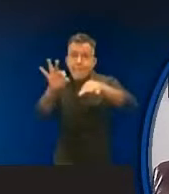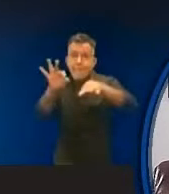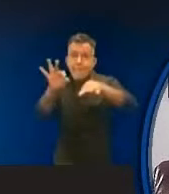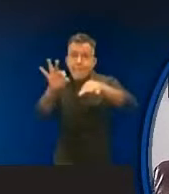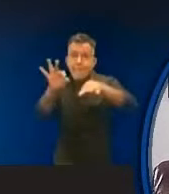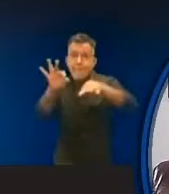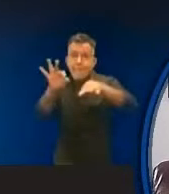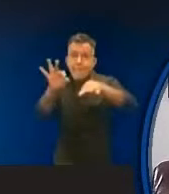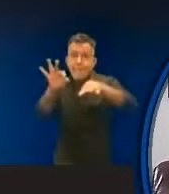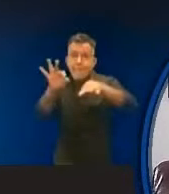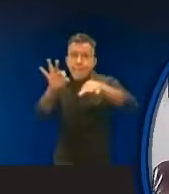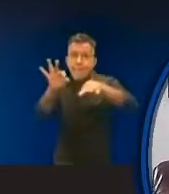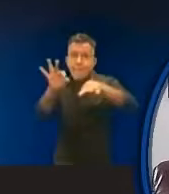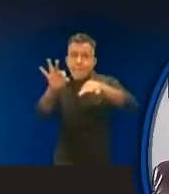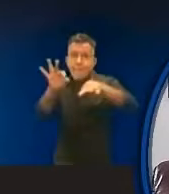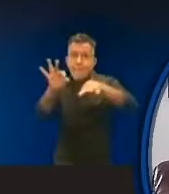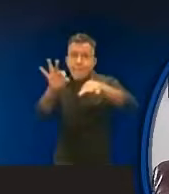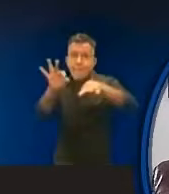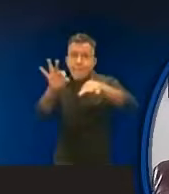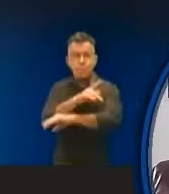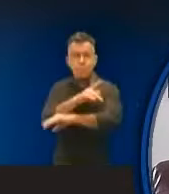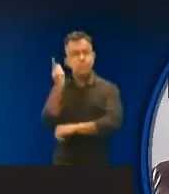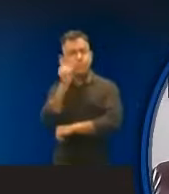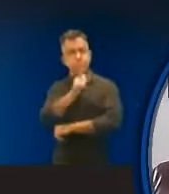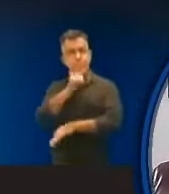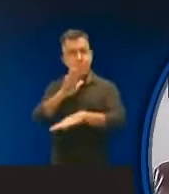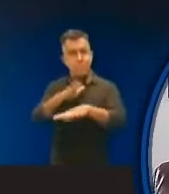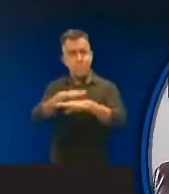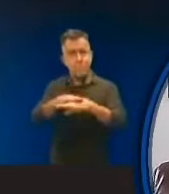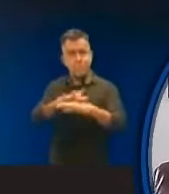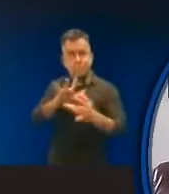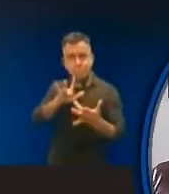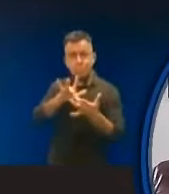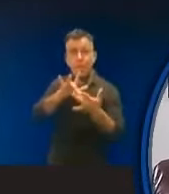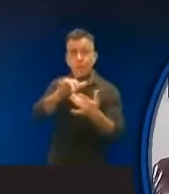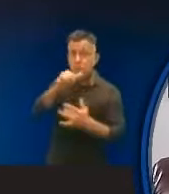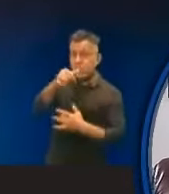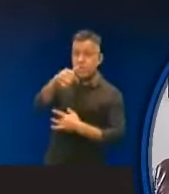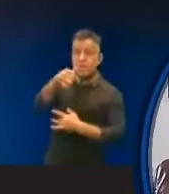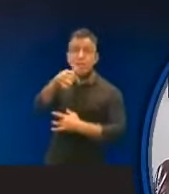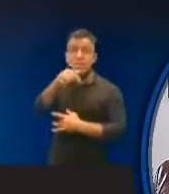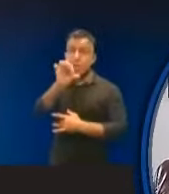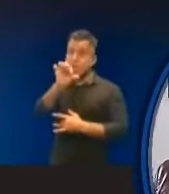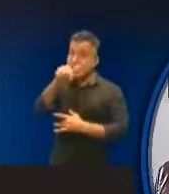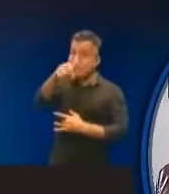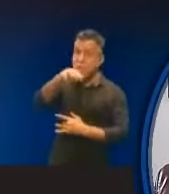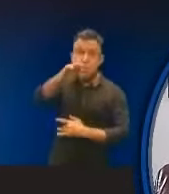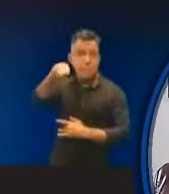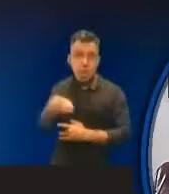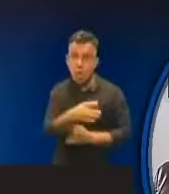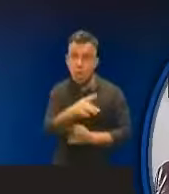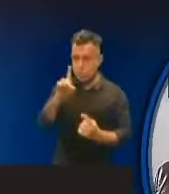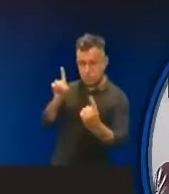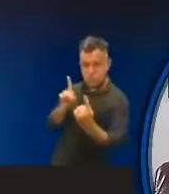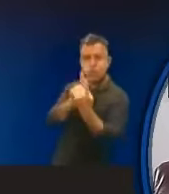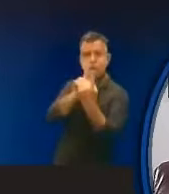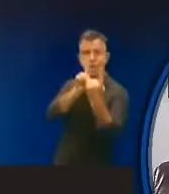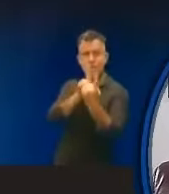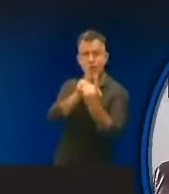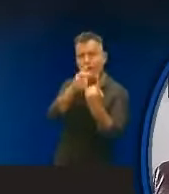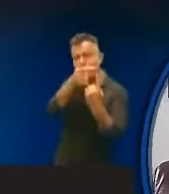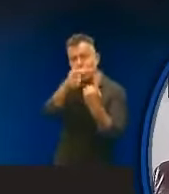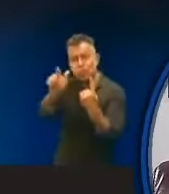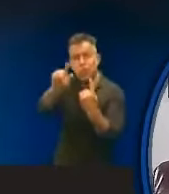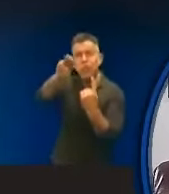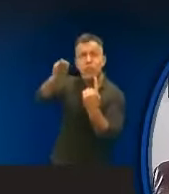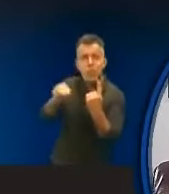claro, pronta para conquistar ainda mais o coração de nossos 97 milhões de clientes e dos outros